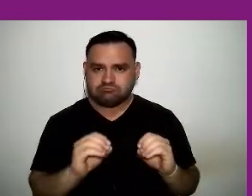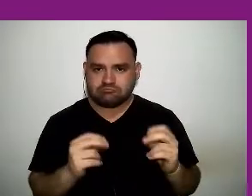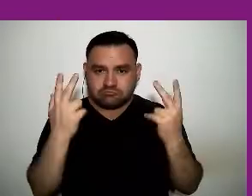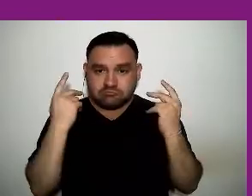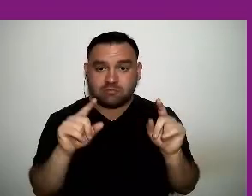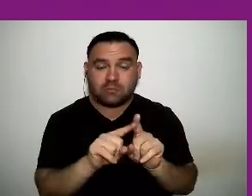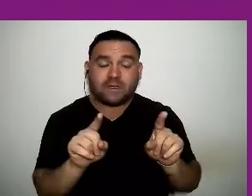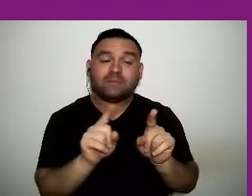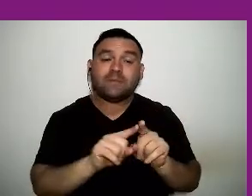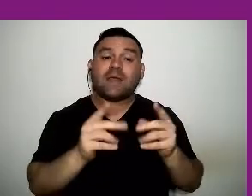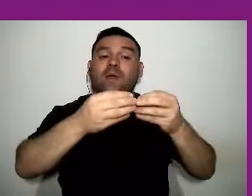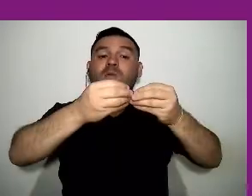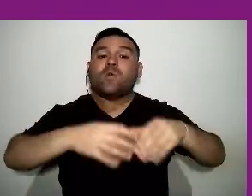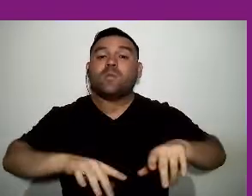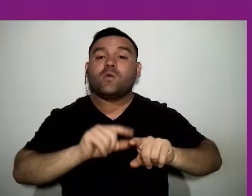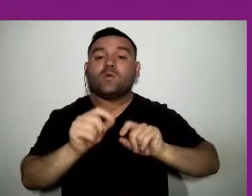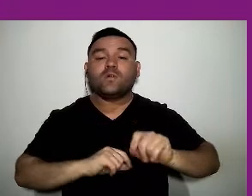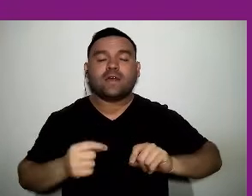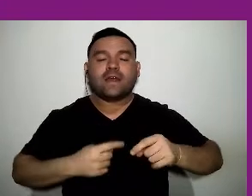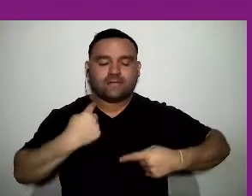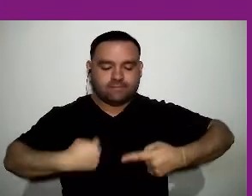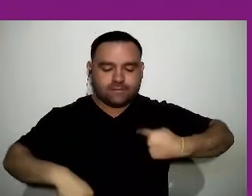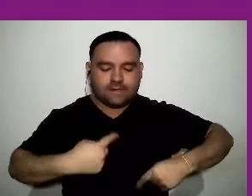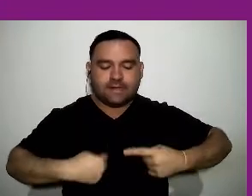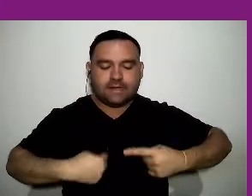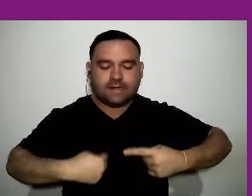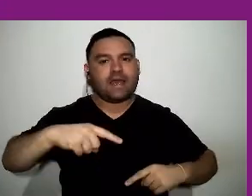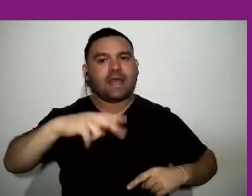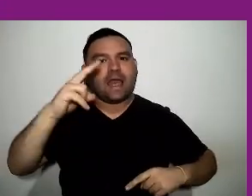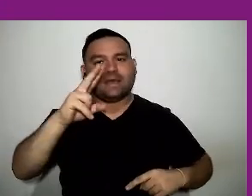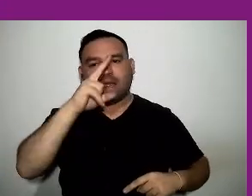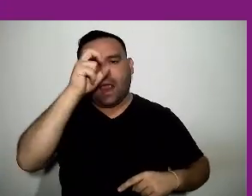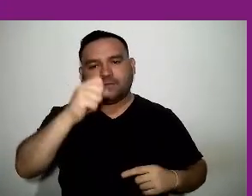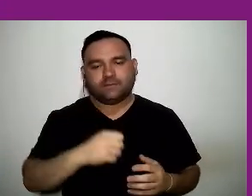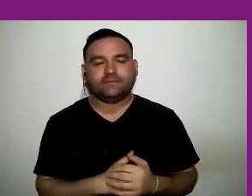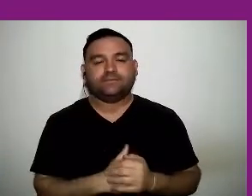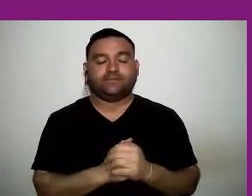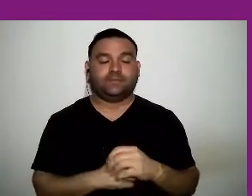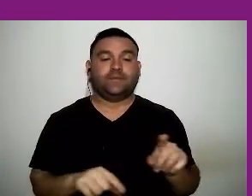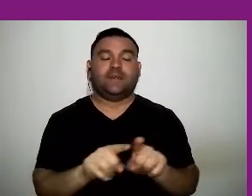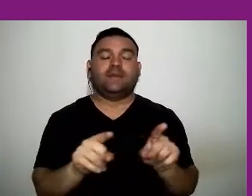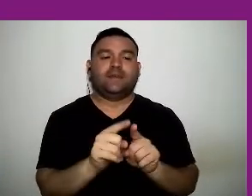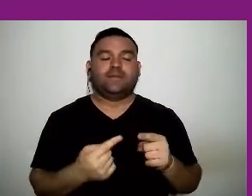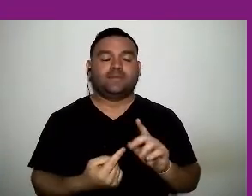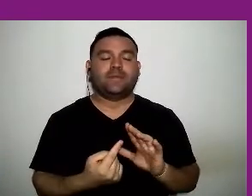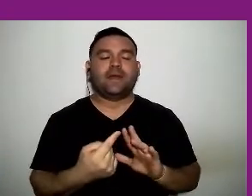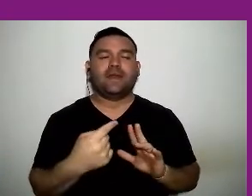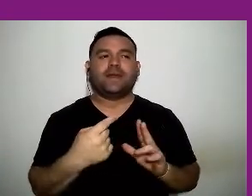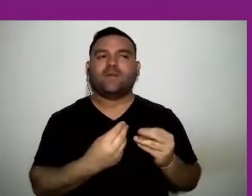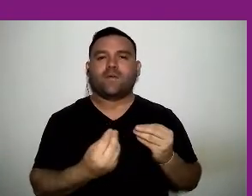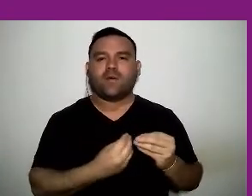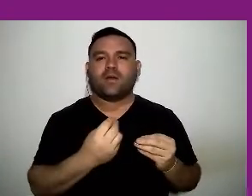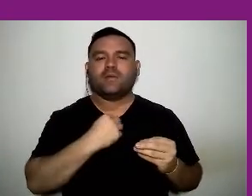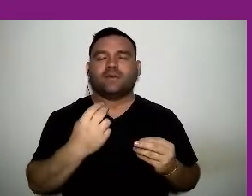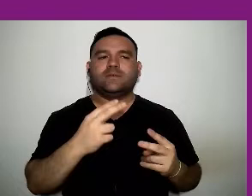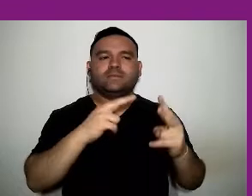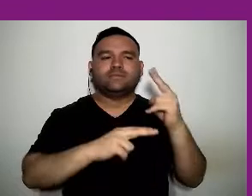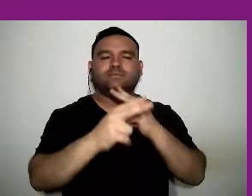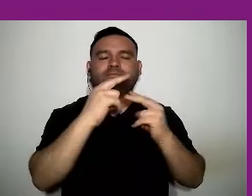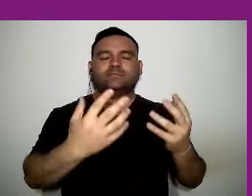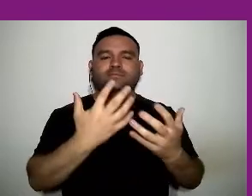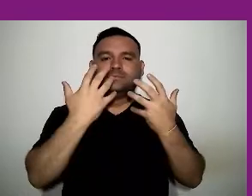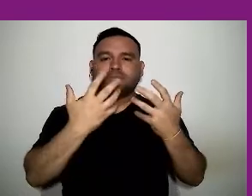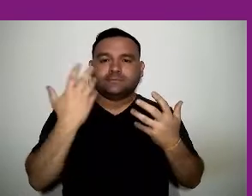tinha um comprometimento de perfusão, esse sim, mais sério. A ventilação se fazia com volume corrente, que